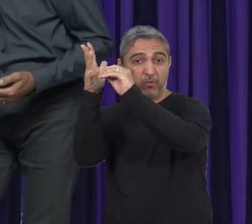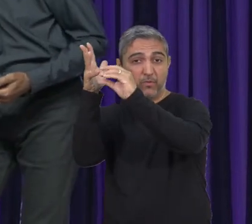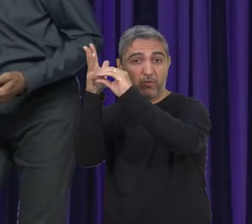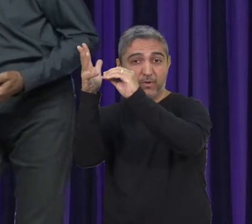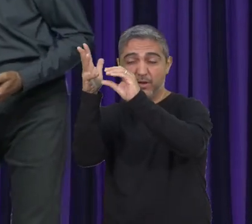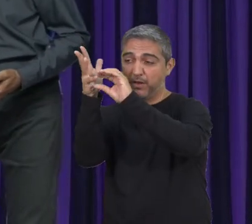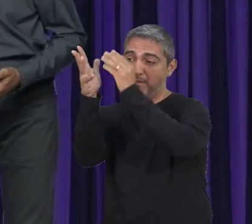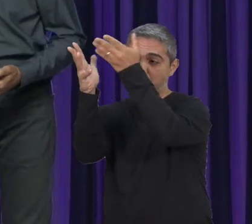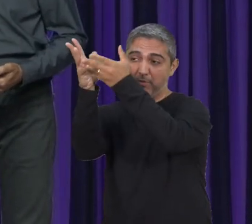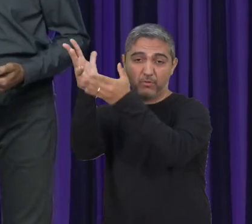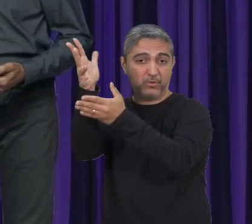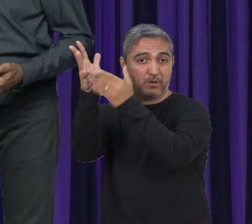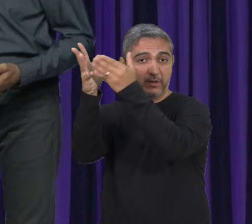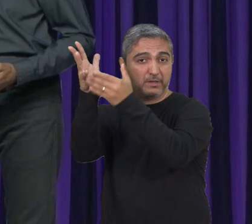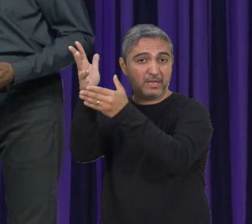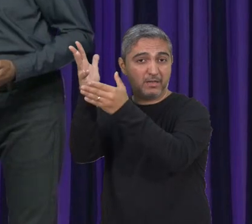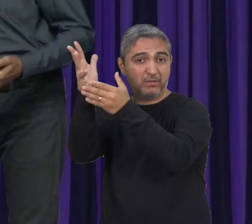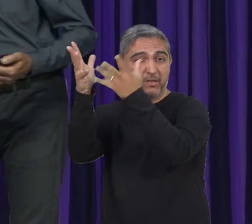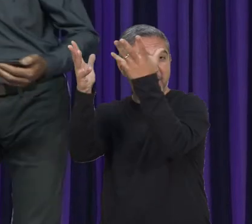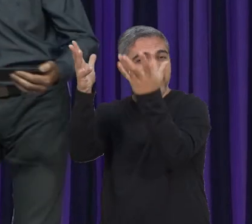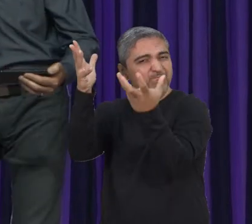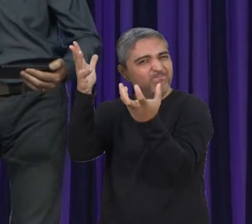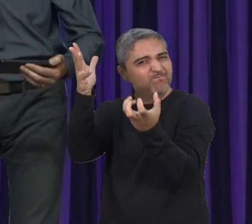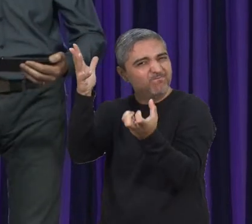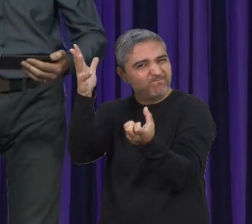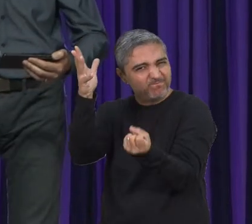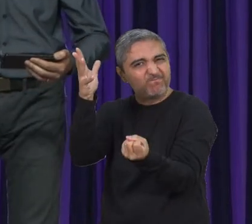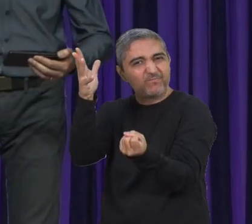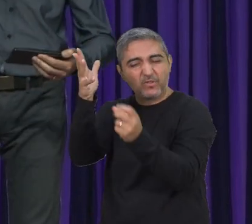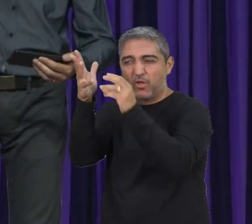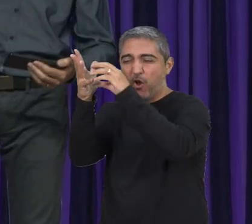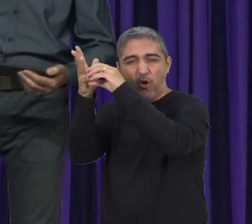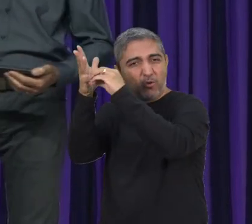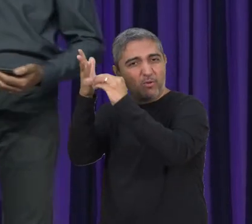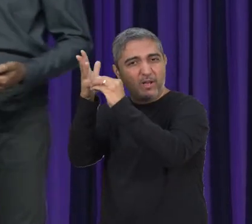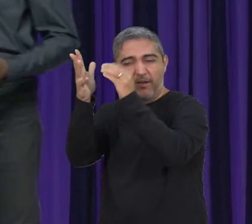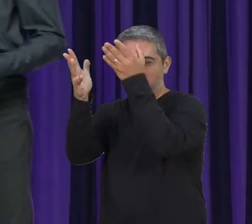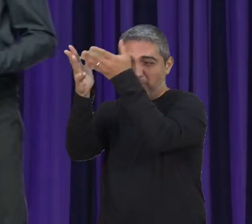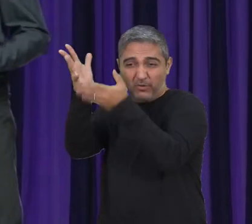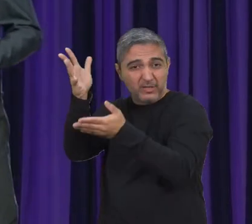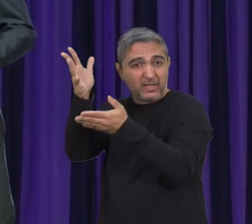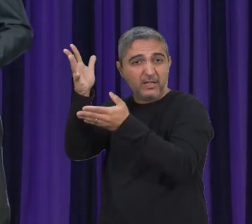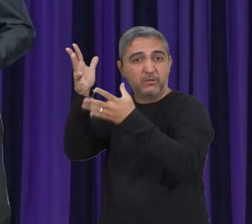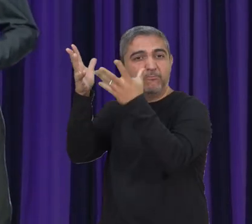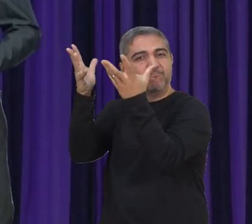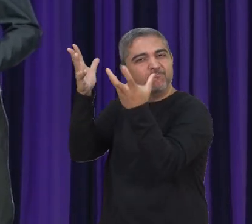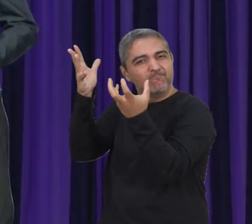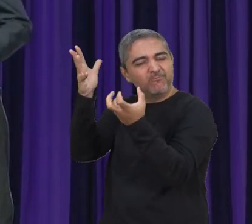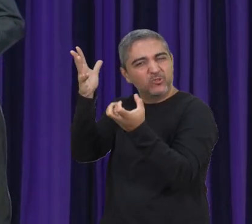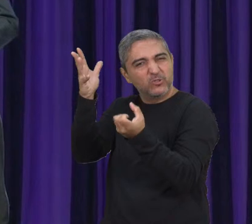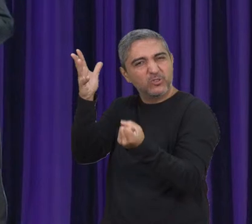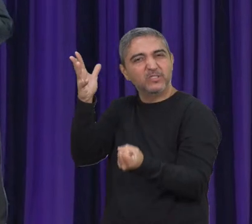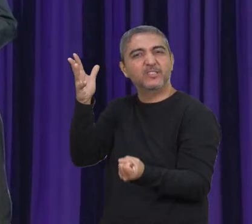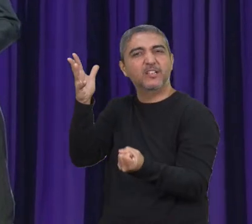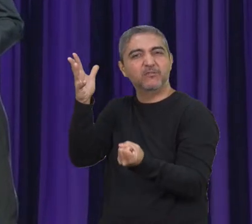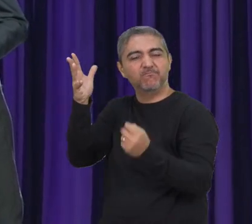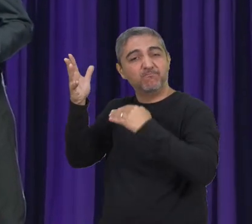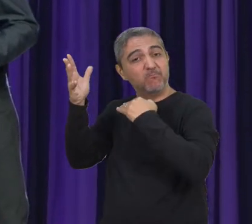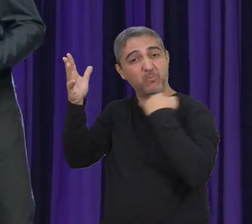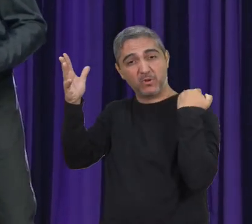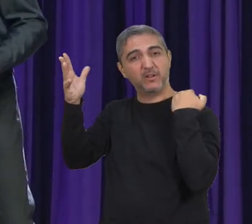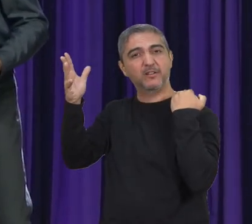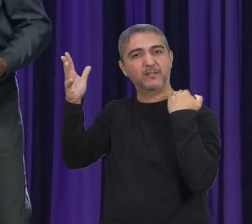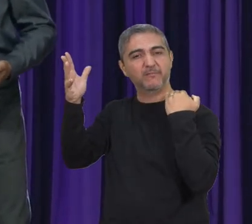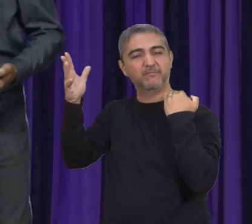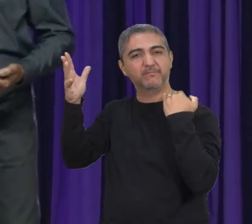que acontece com ele? É a coisa mais óbvia. Se você tira um galho de uma árvore frutífera e coloca ali do